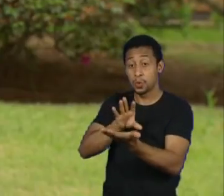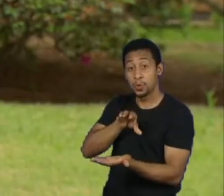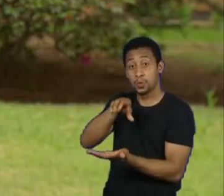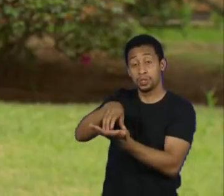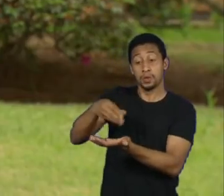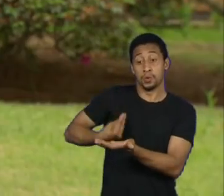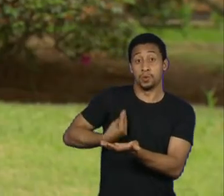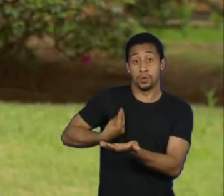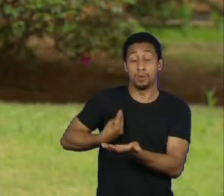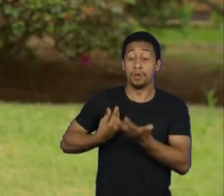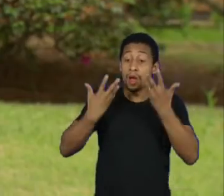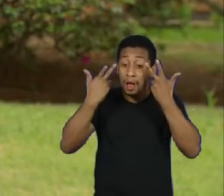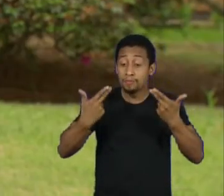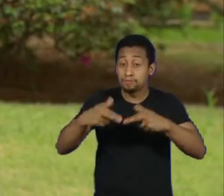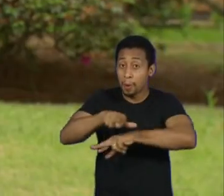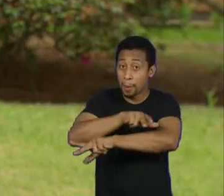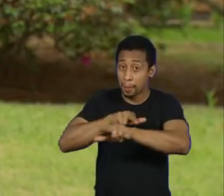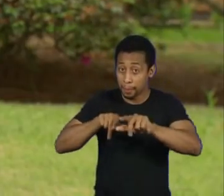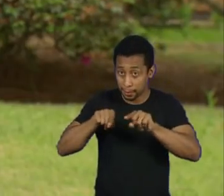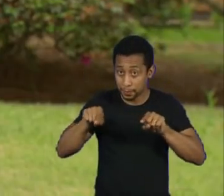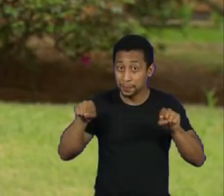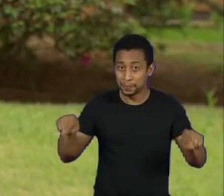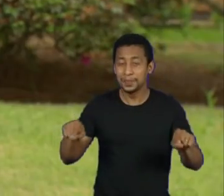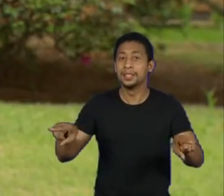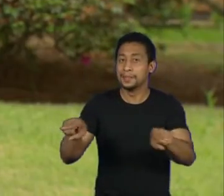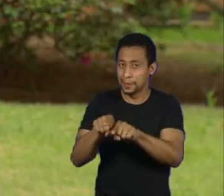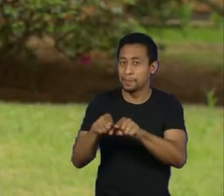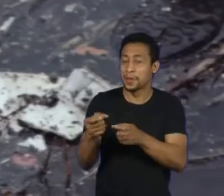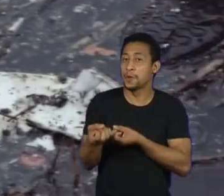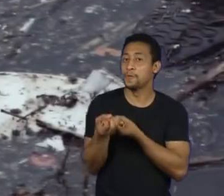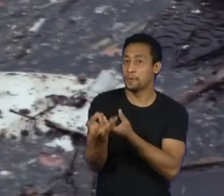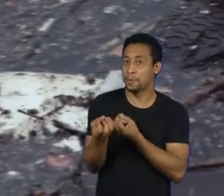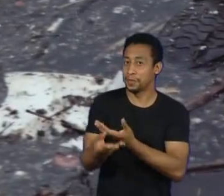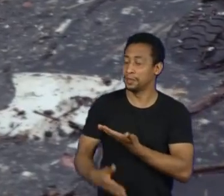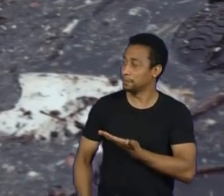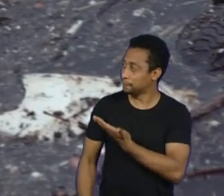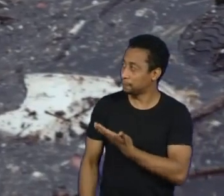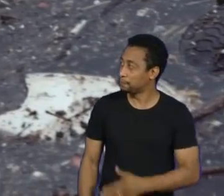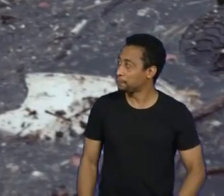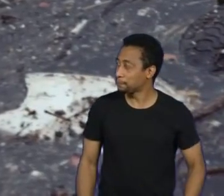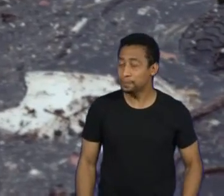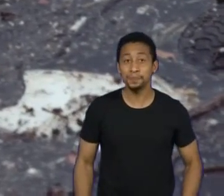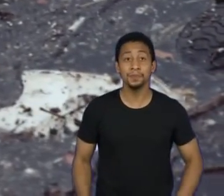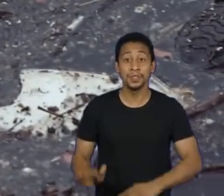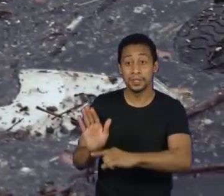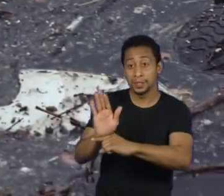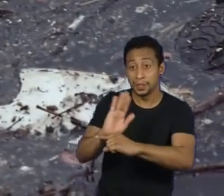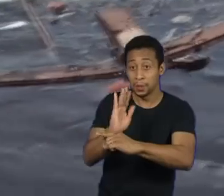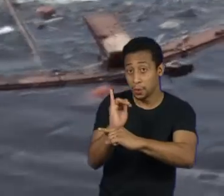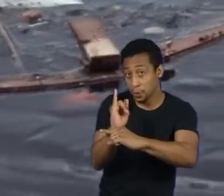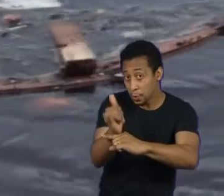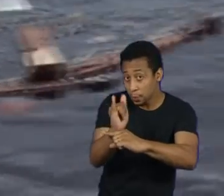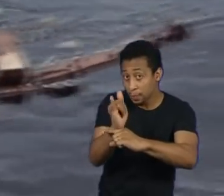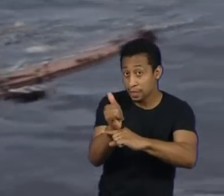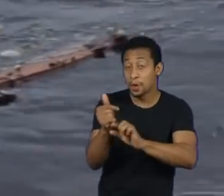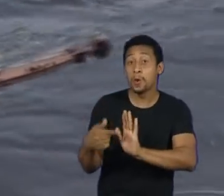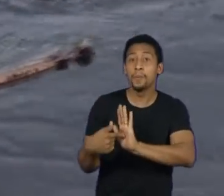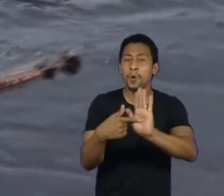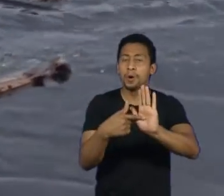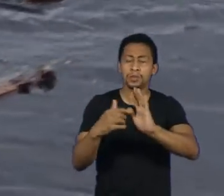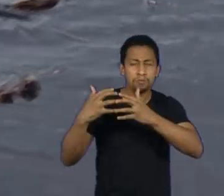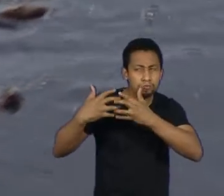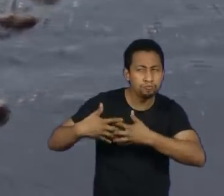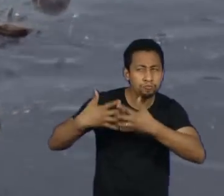de Sobrevivência de Espécies. E veja também: documentário Um Presente à Prova de